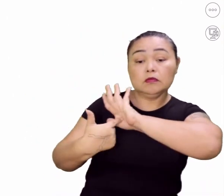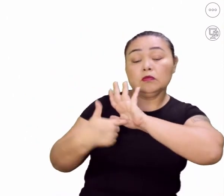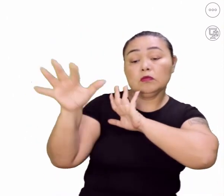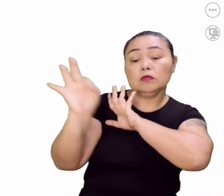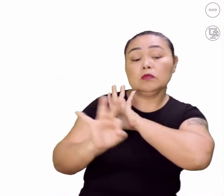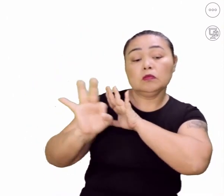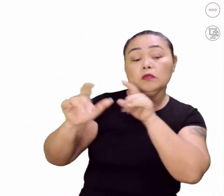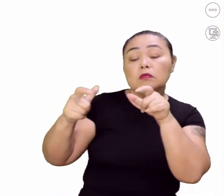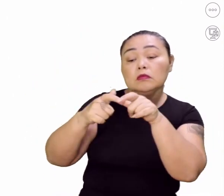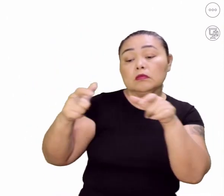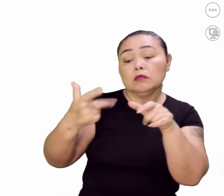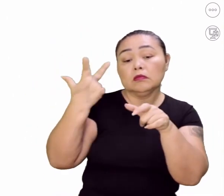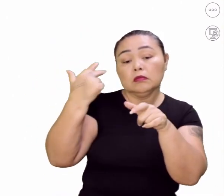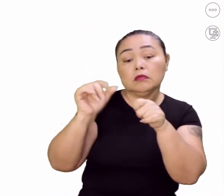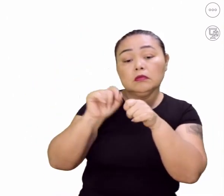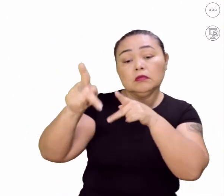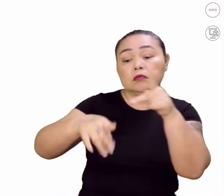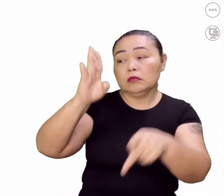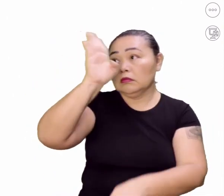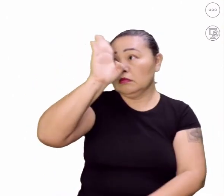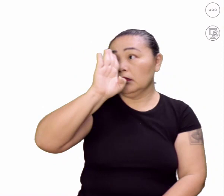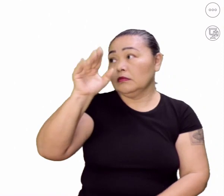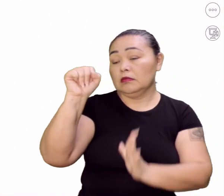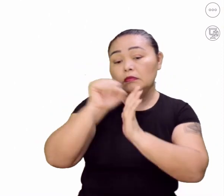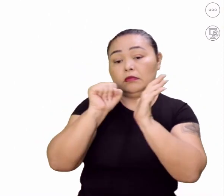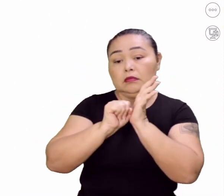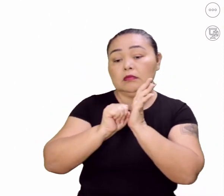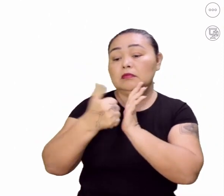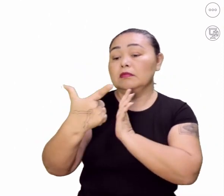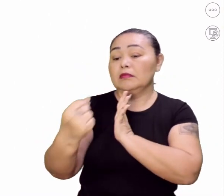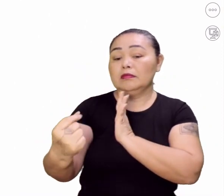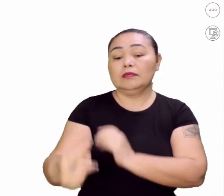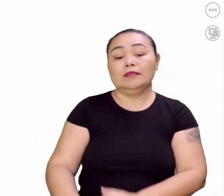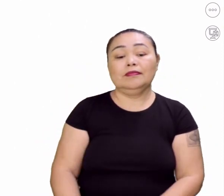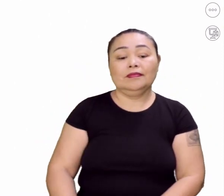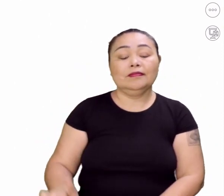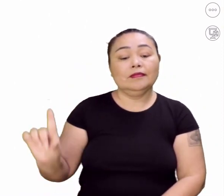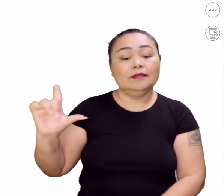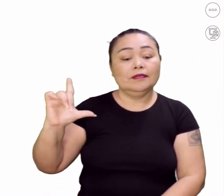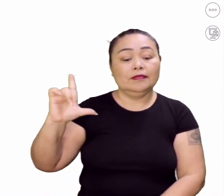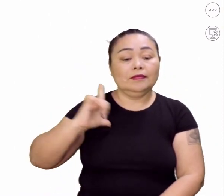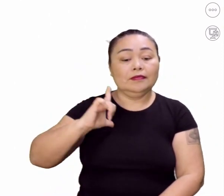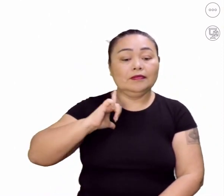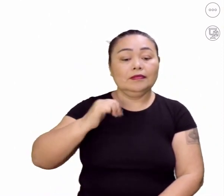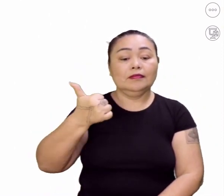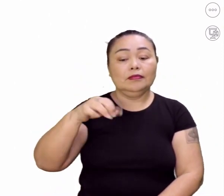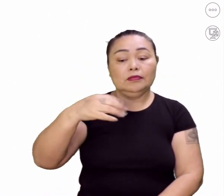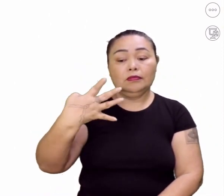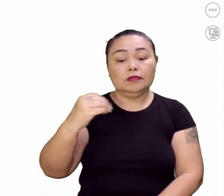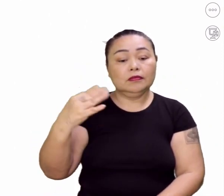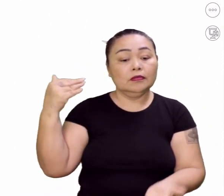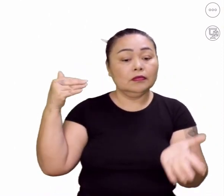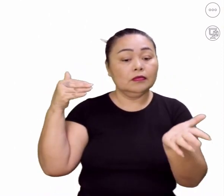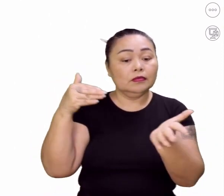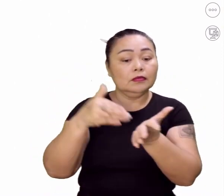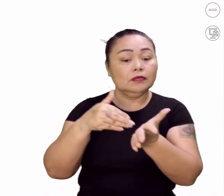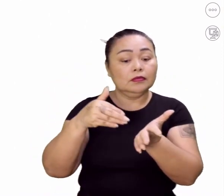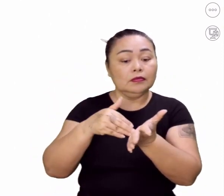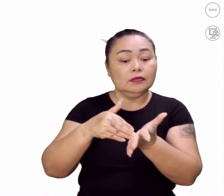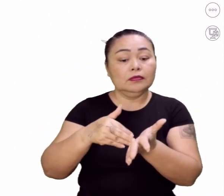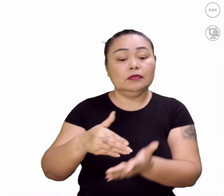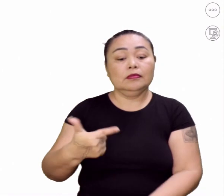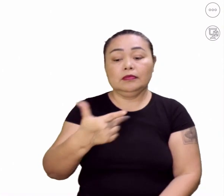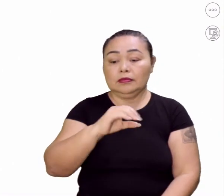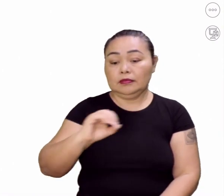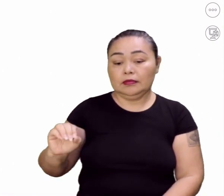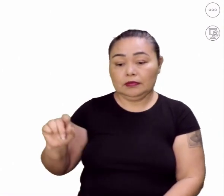crescimento natural da população brasileira no século XX. Então a gente tem aí de 1940